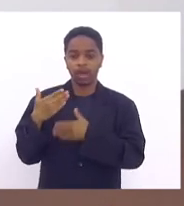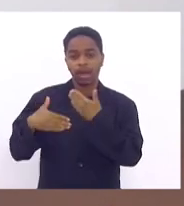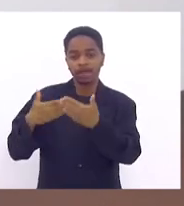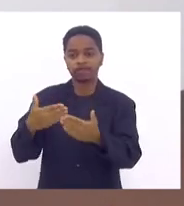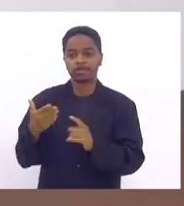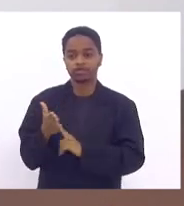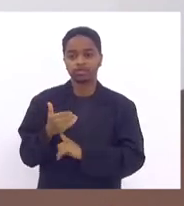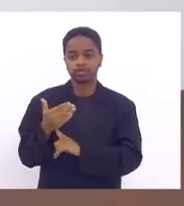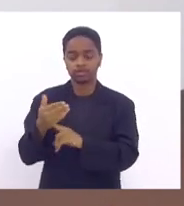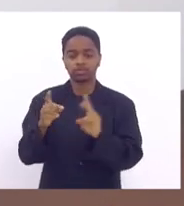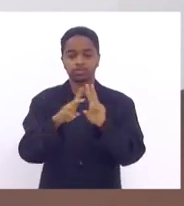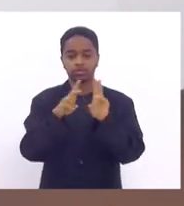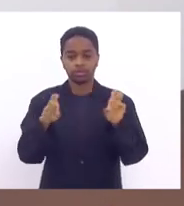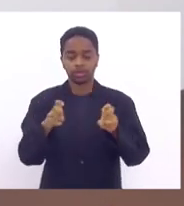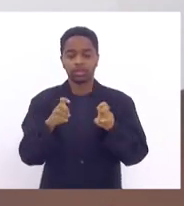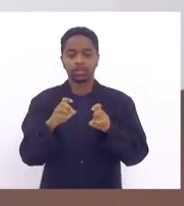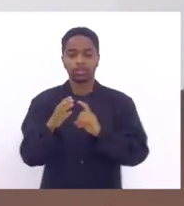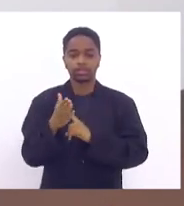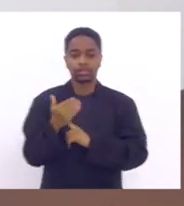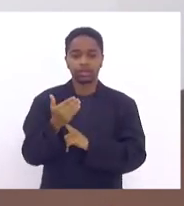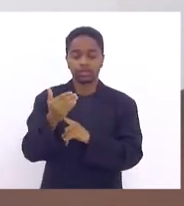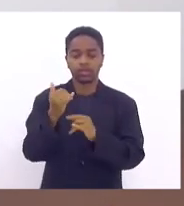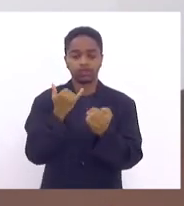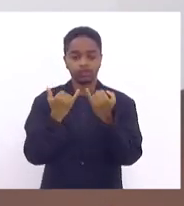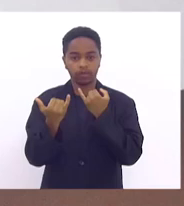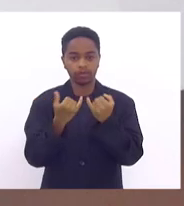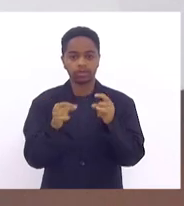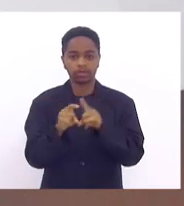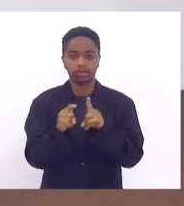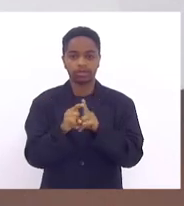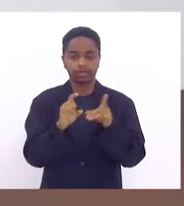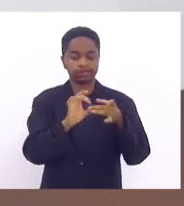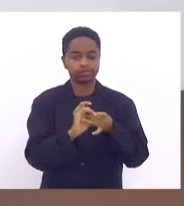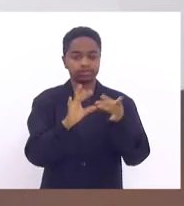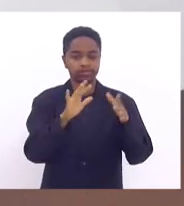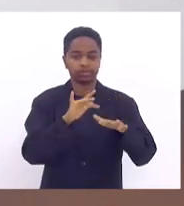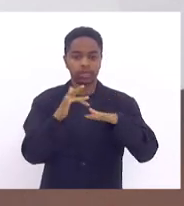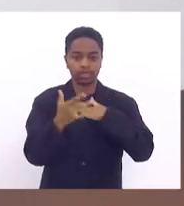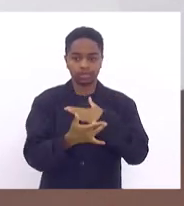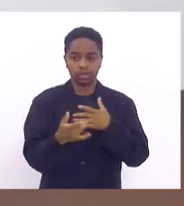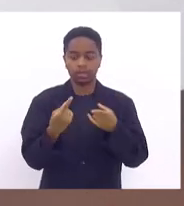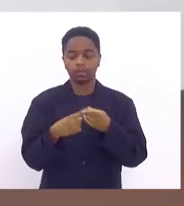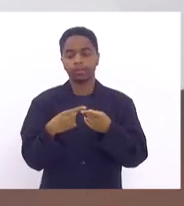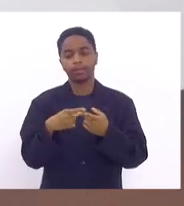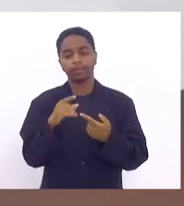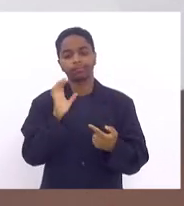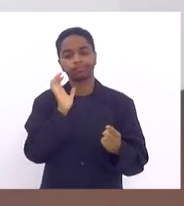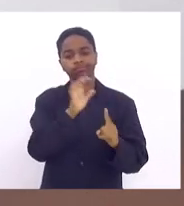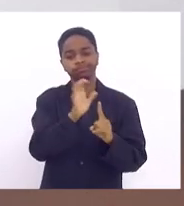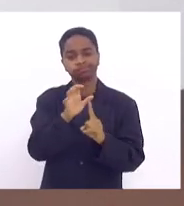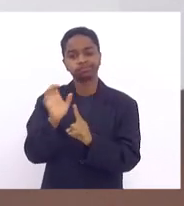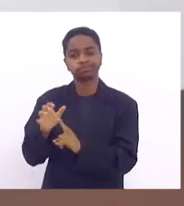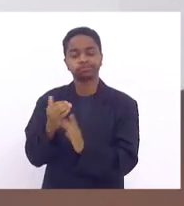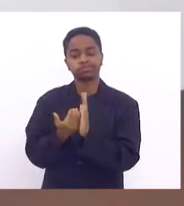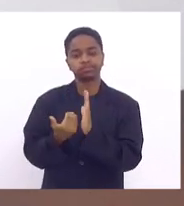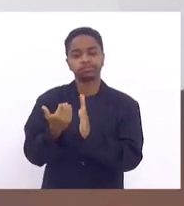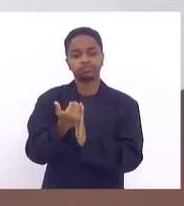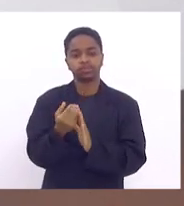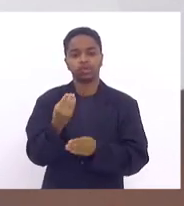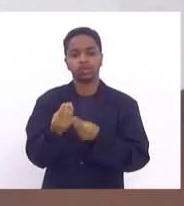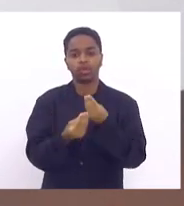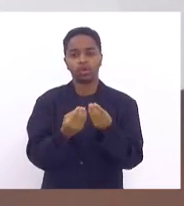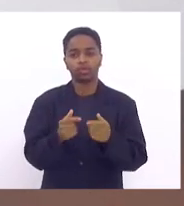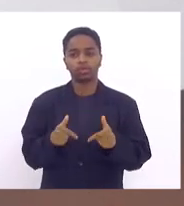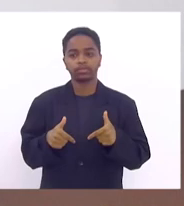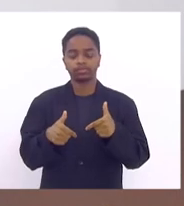às tecnologias da informação que disponibilizam redes sociais isso trouxe um impacto bastante grande no Exercício